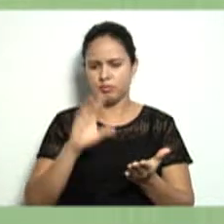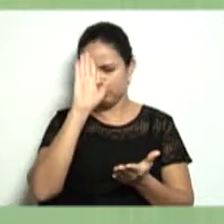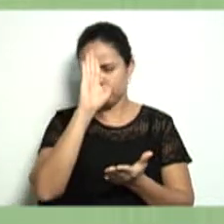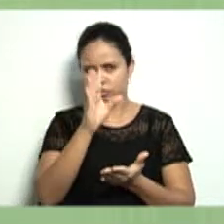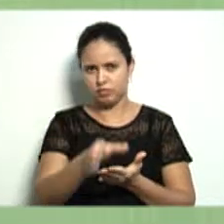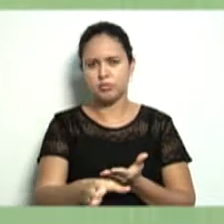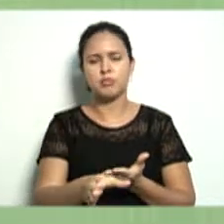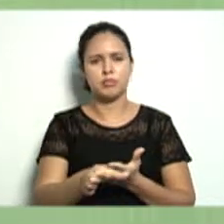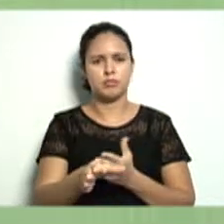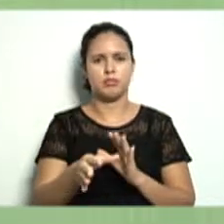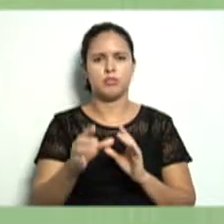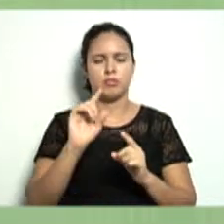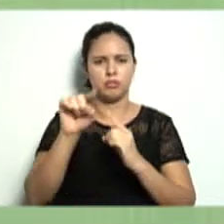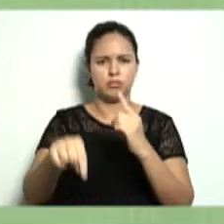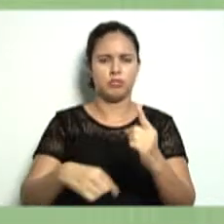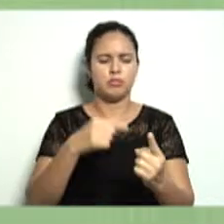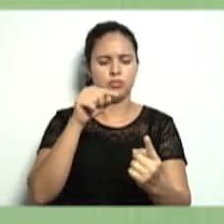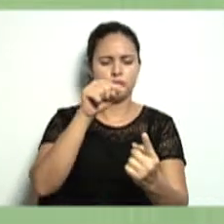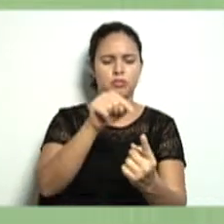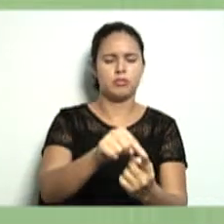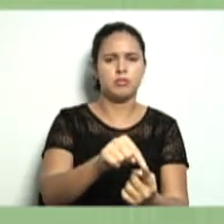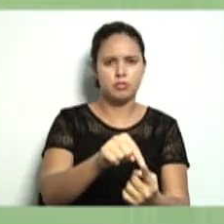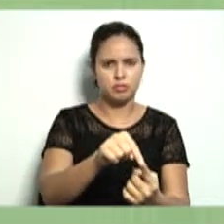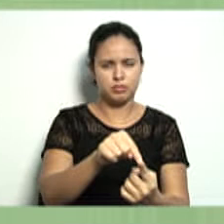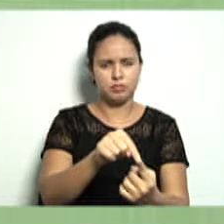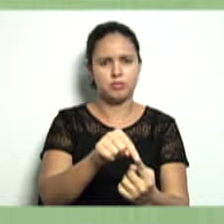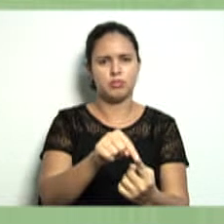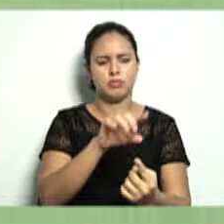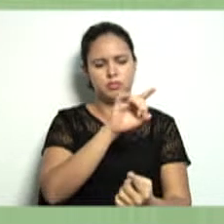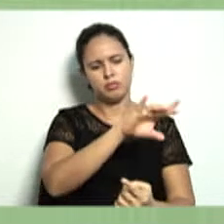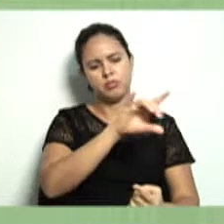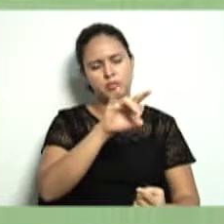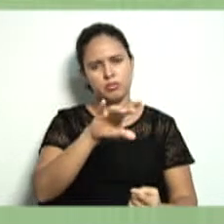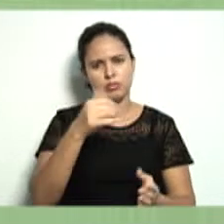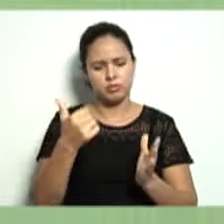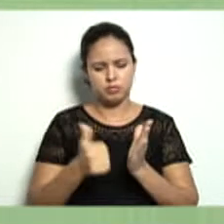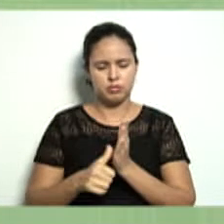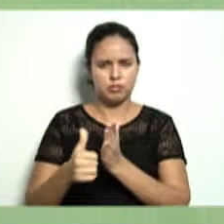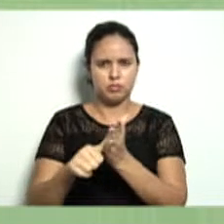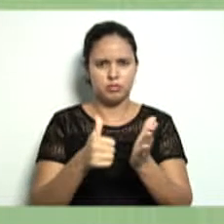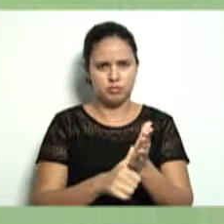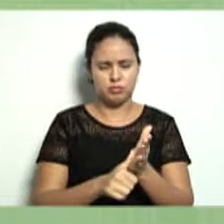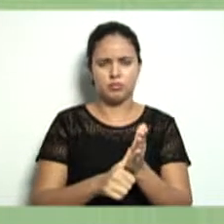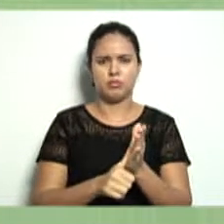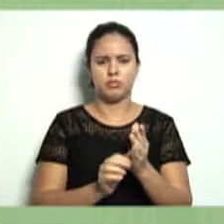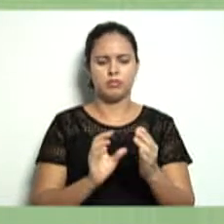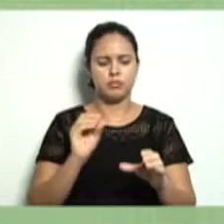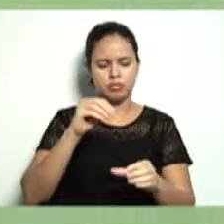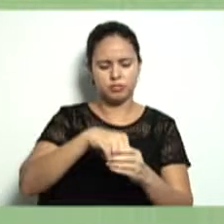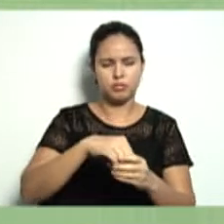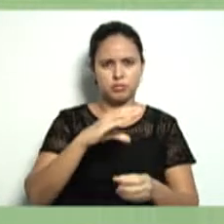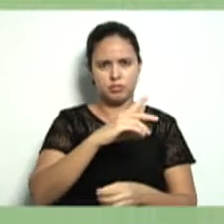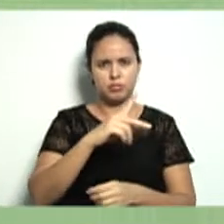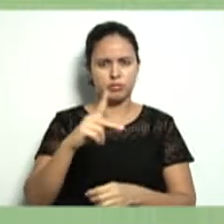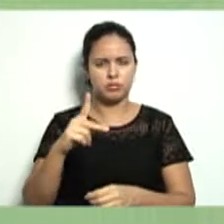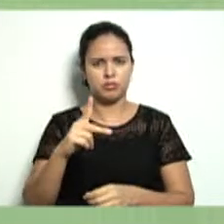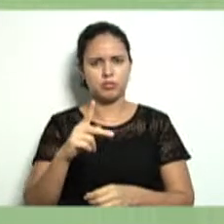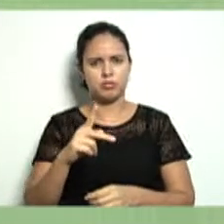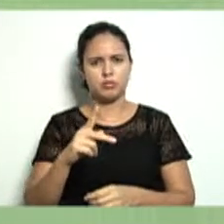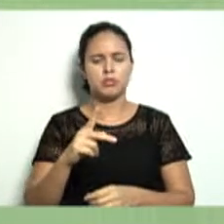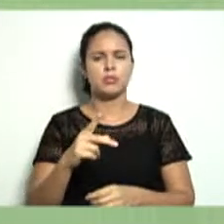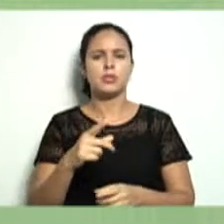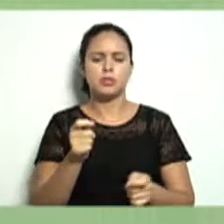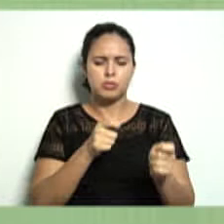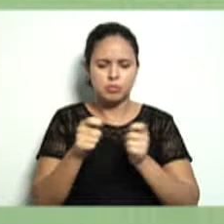direcionadas em relação a cada um dos cooperados e a cada um dos seus papéis. O controle interno ele vai